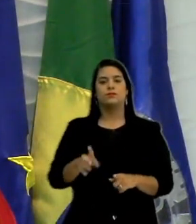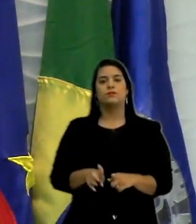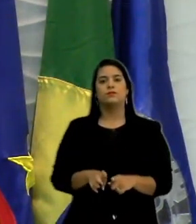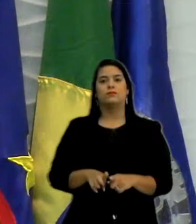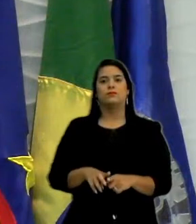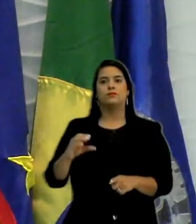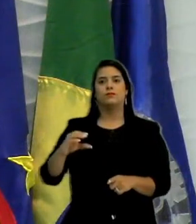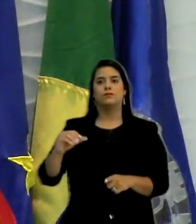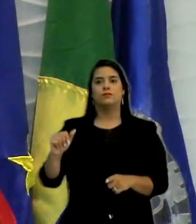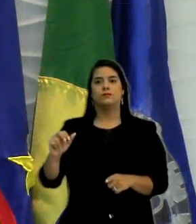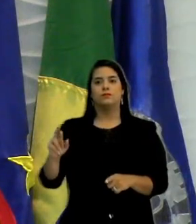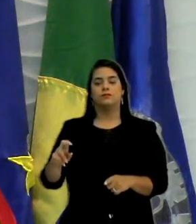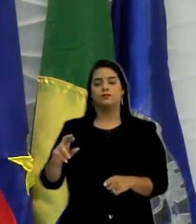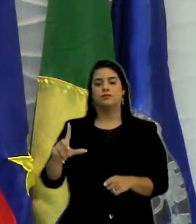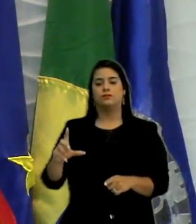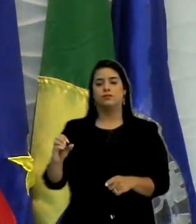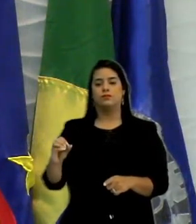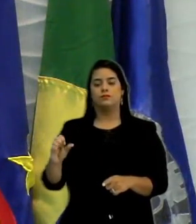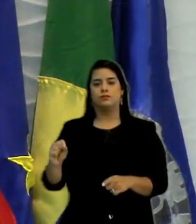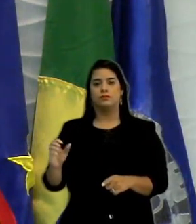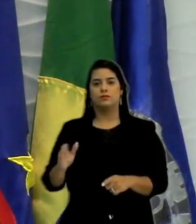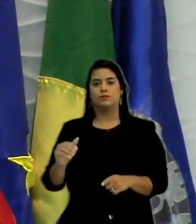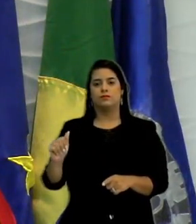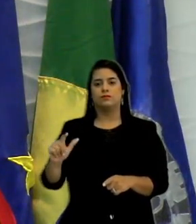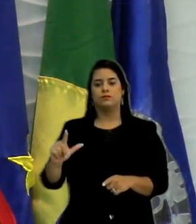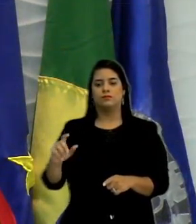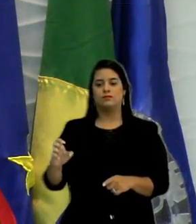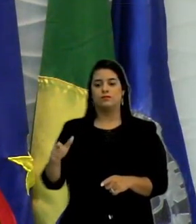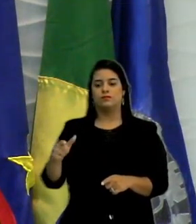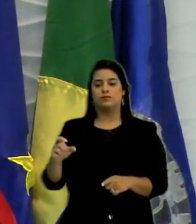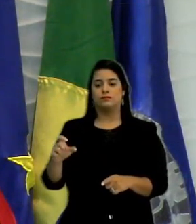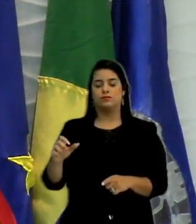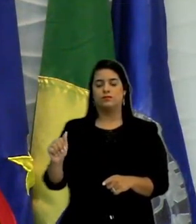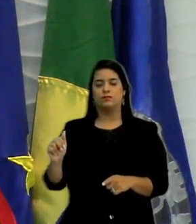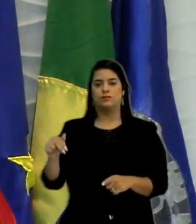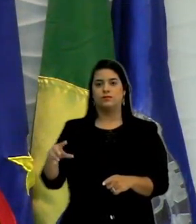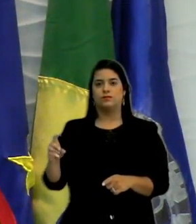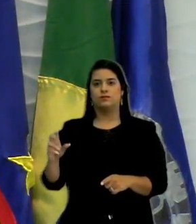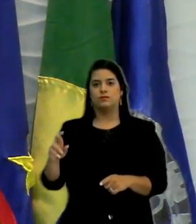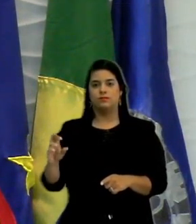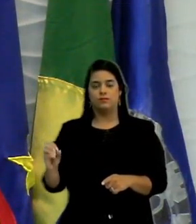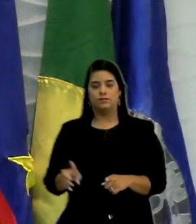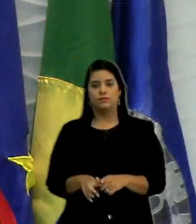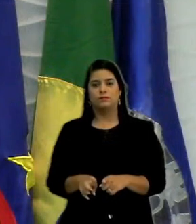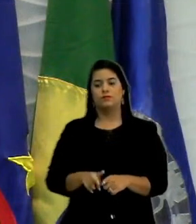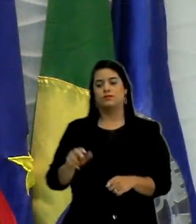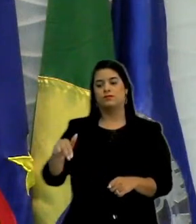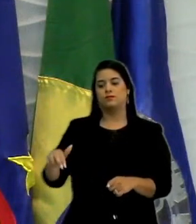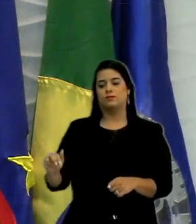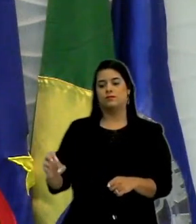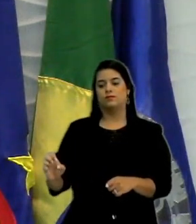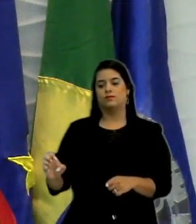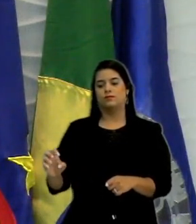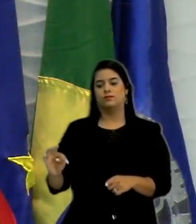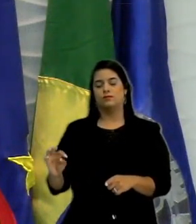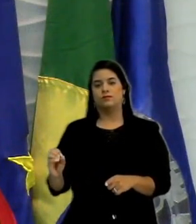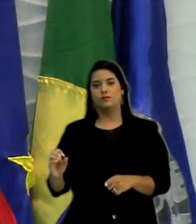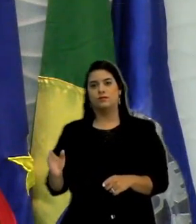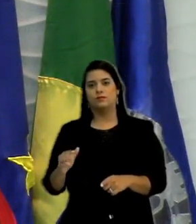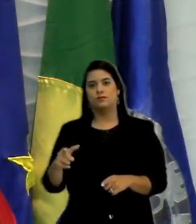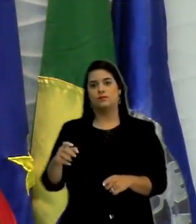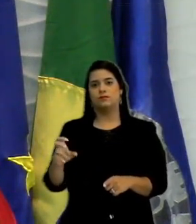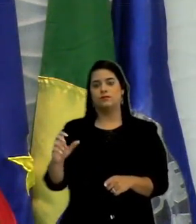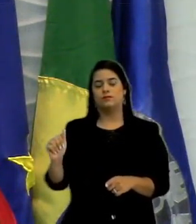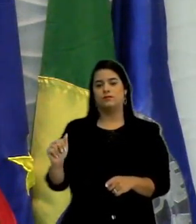Carlos Alessandro, professor, filho do nosso amigo marinheiro, Neto Xavier, meu primo, filho da